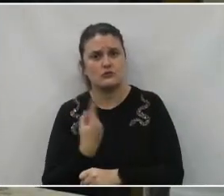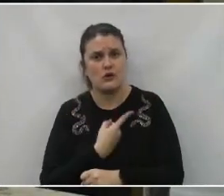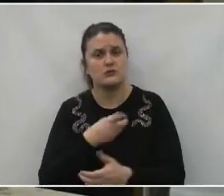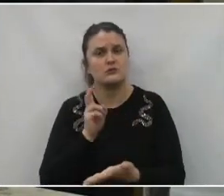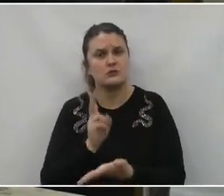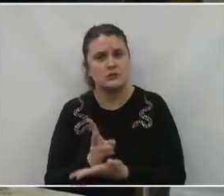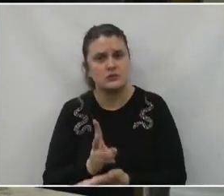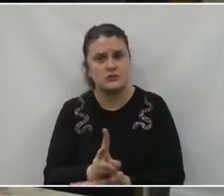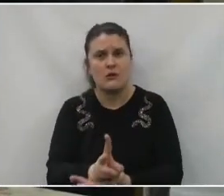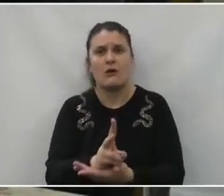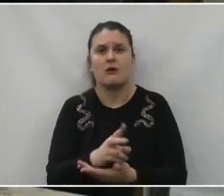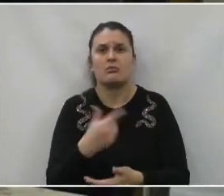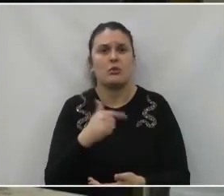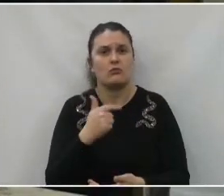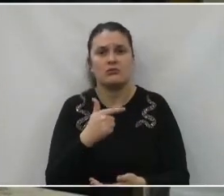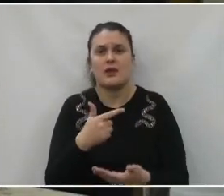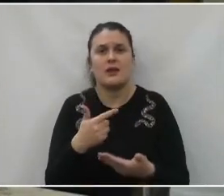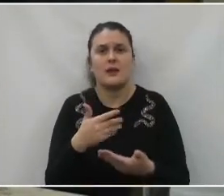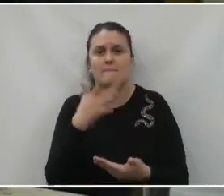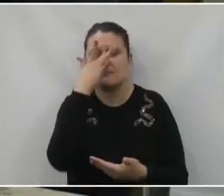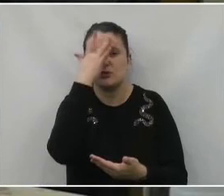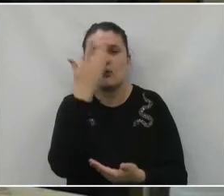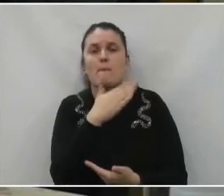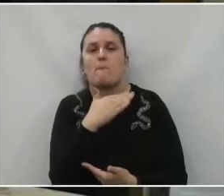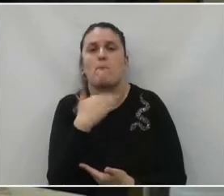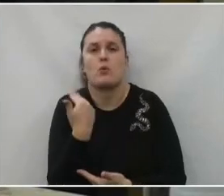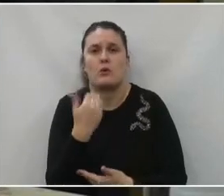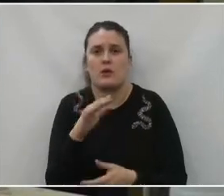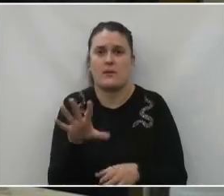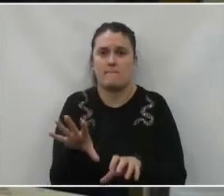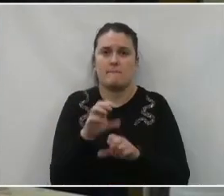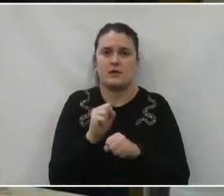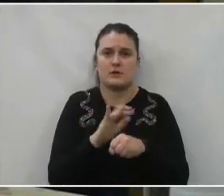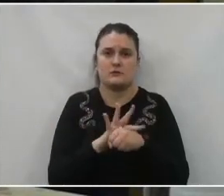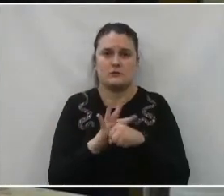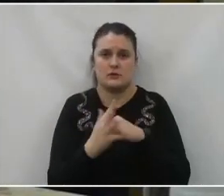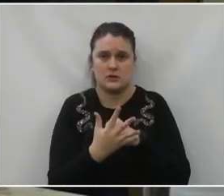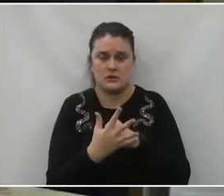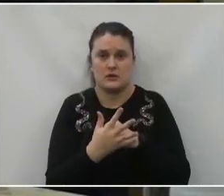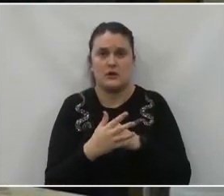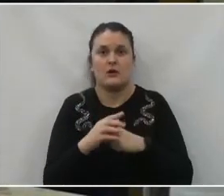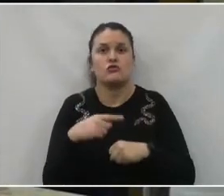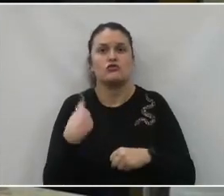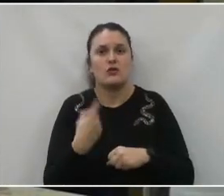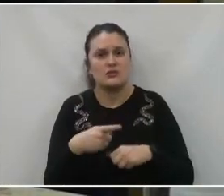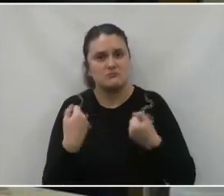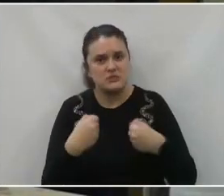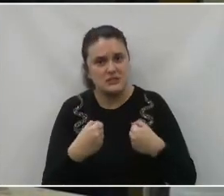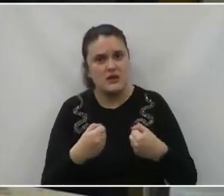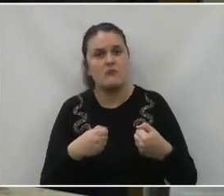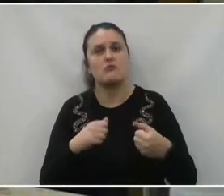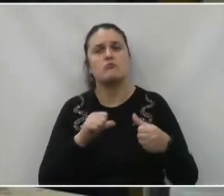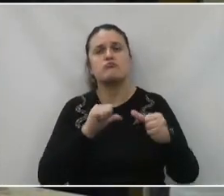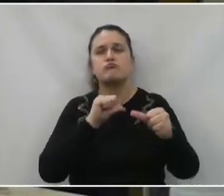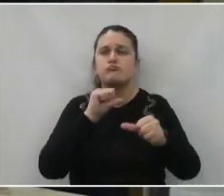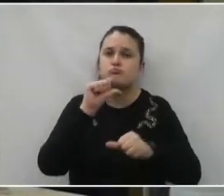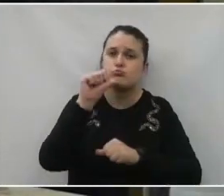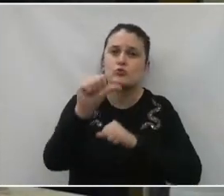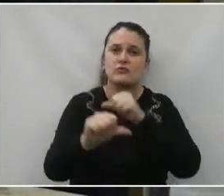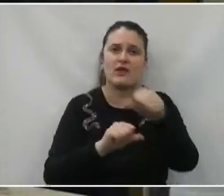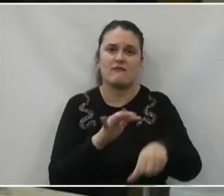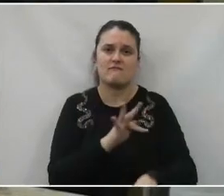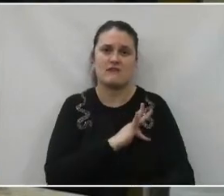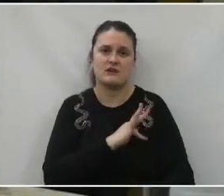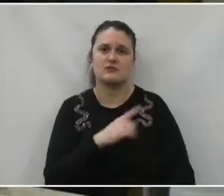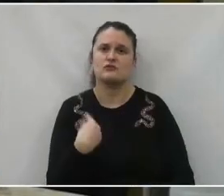continuidade e não termos nenhuma perca com essa doença, mas sim passar por essa fase com a certeza de que